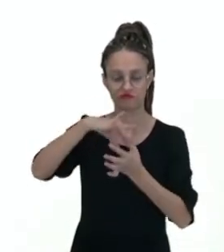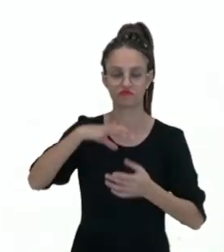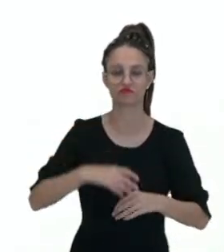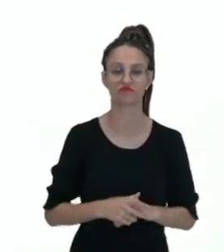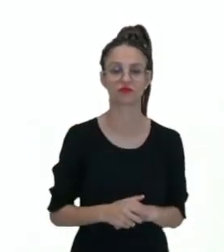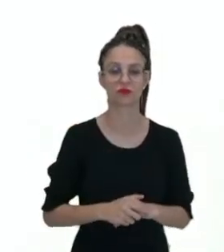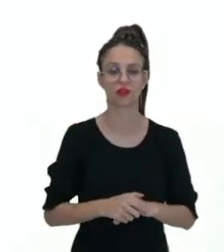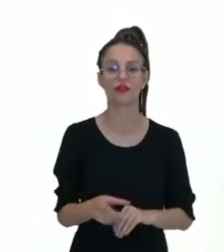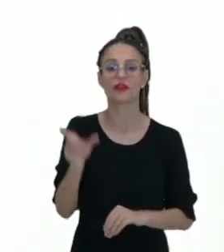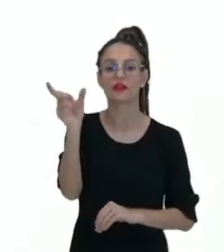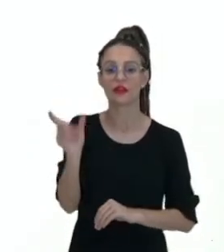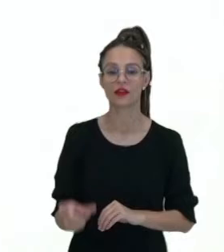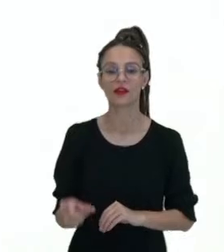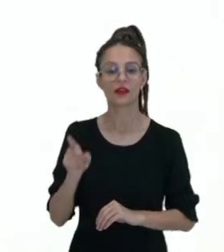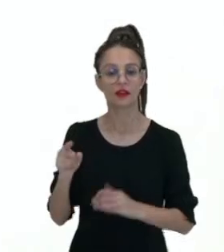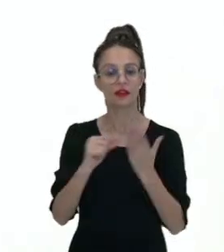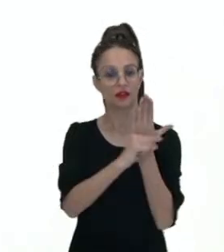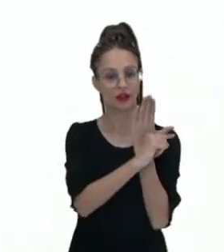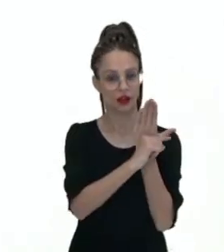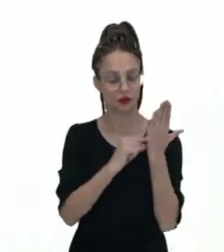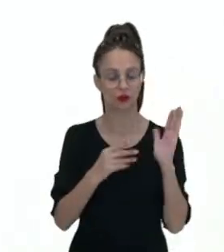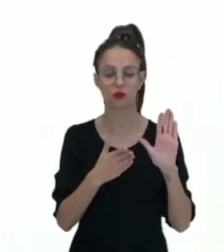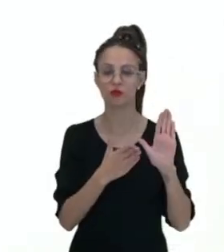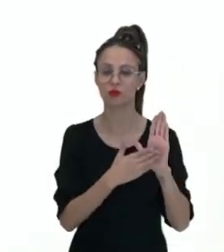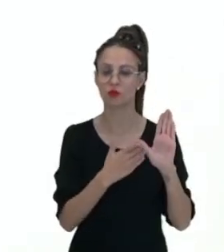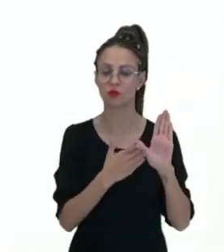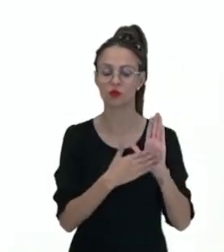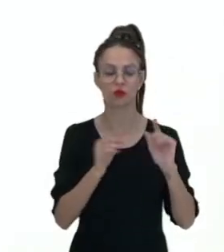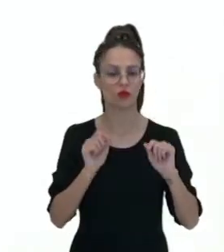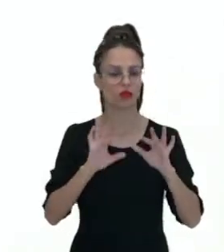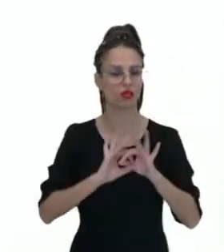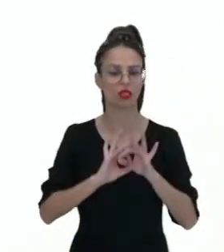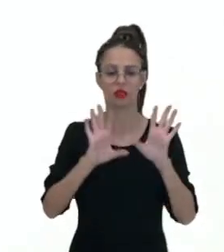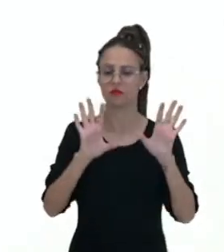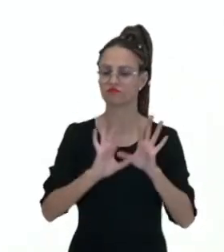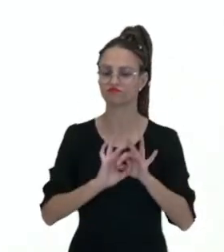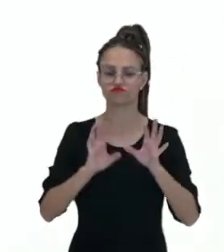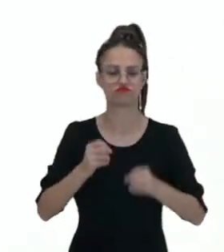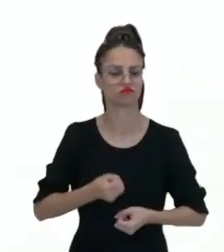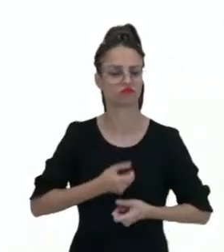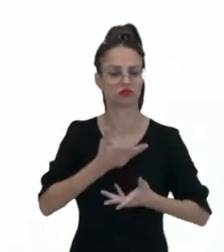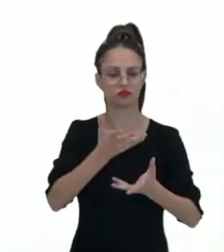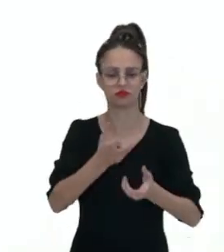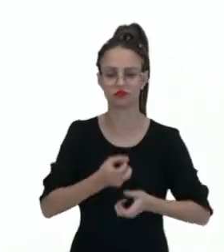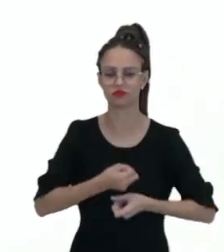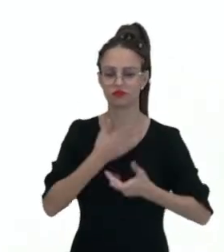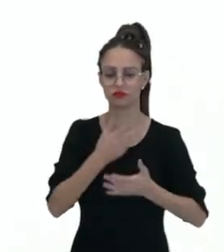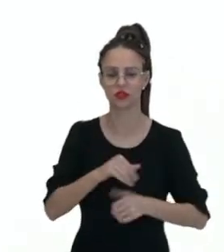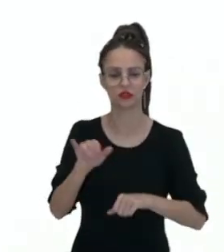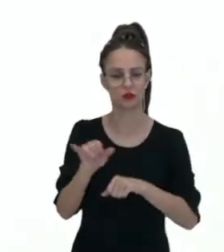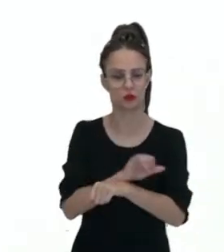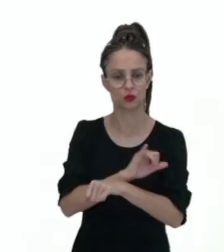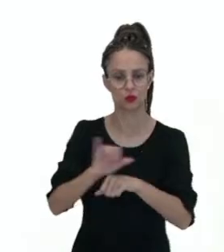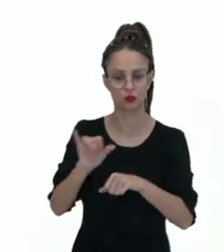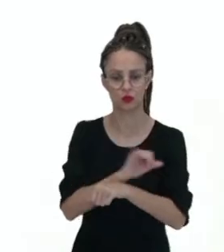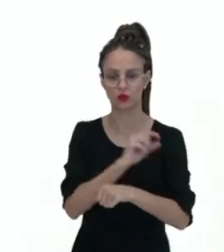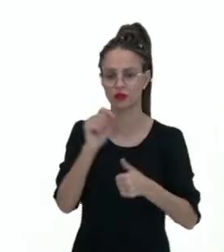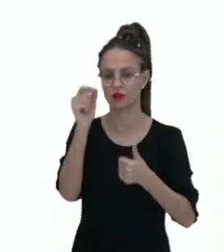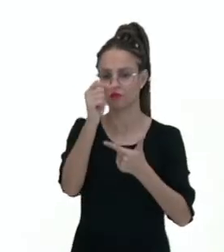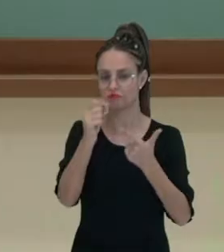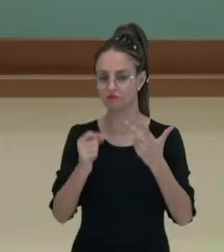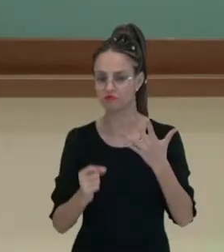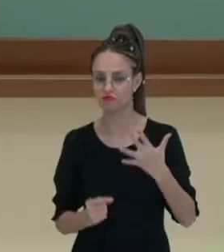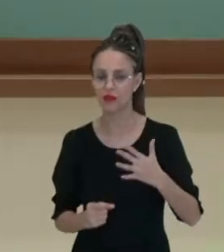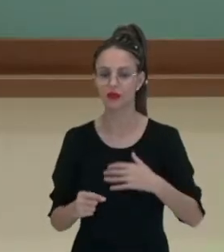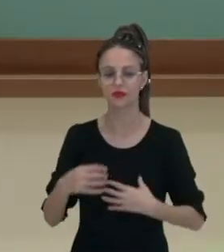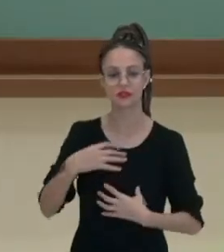O Alfonso de Guimarães propõe libertar a linguagem poética explorando diversos recursos sensoriais a